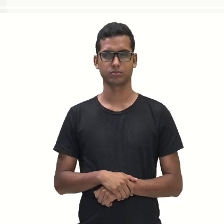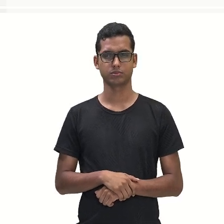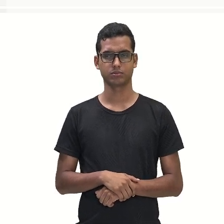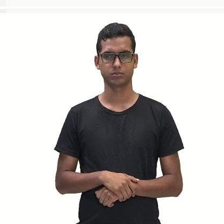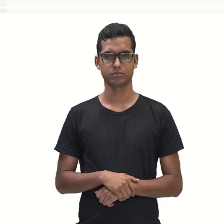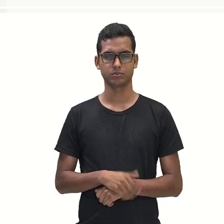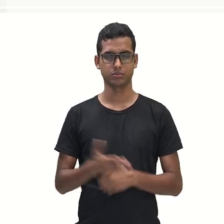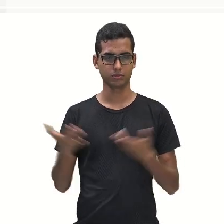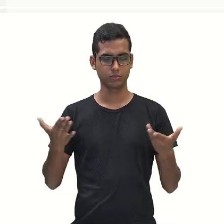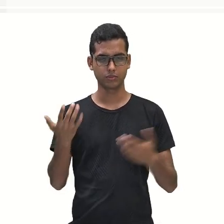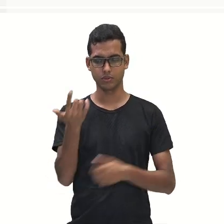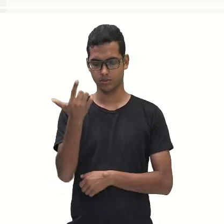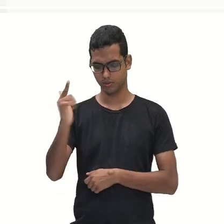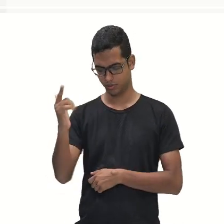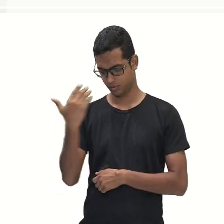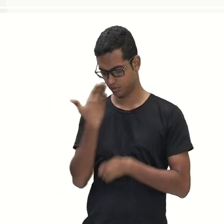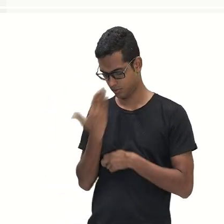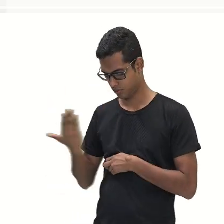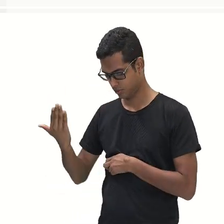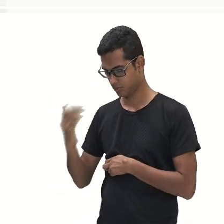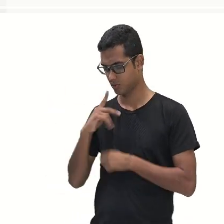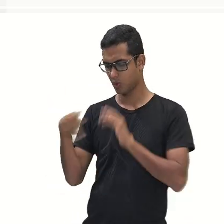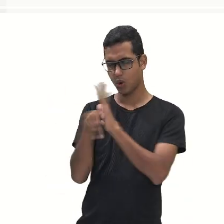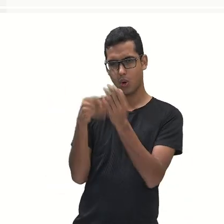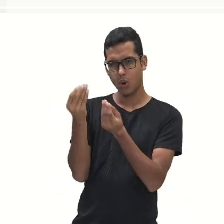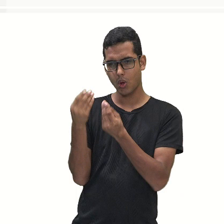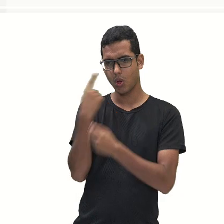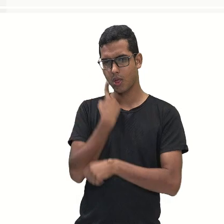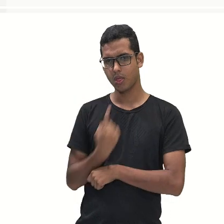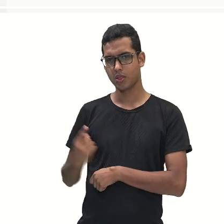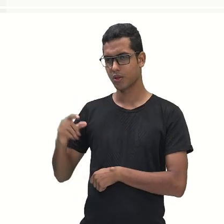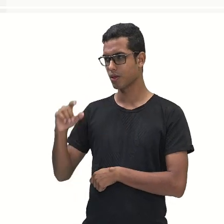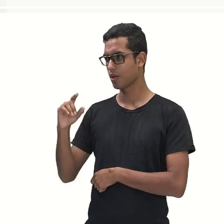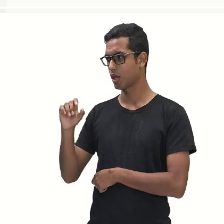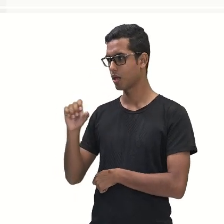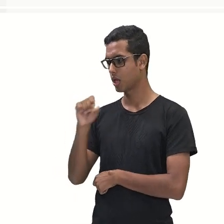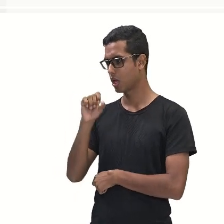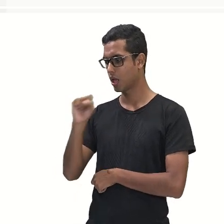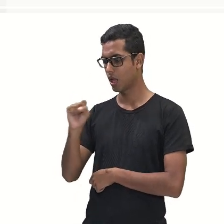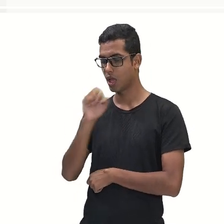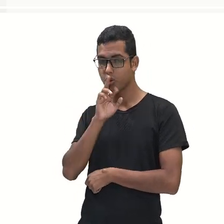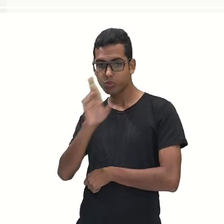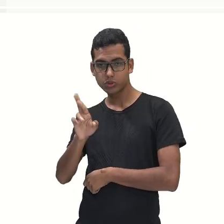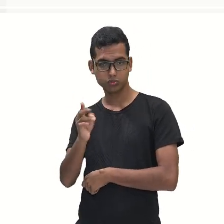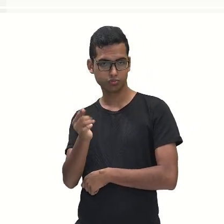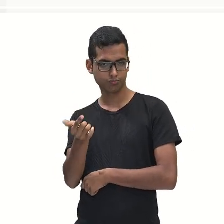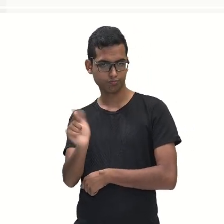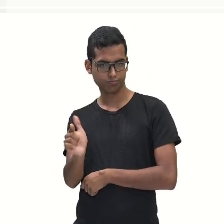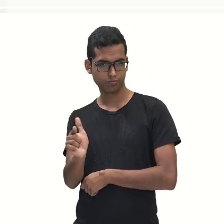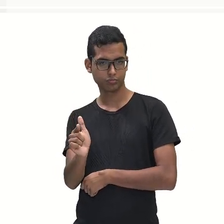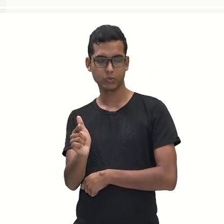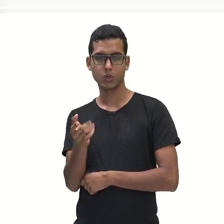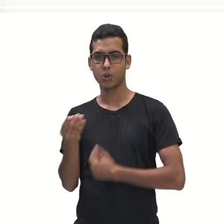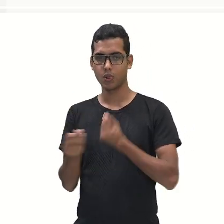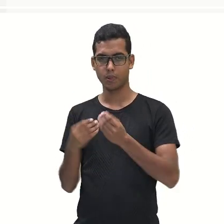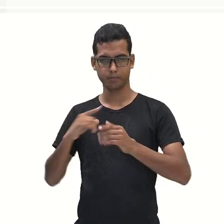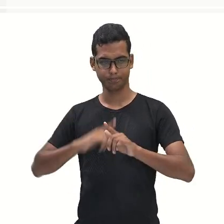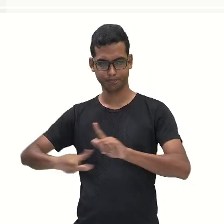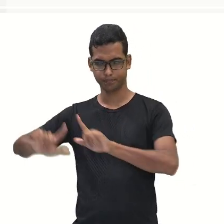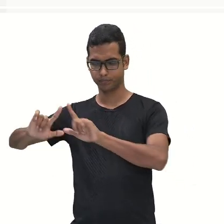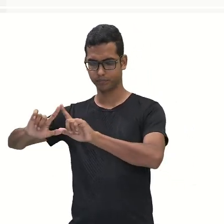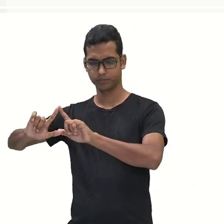A outra, nós não tínhamos solução, por quê? Nós vamos ver agora por que não tem solução. Calculando o delta,